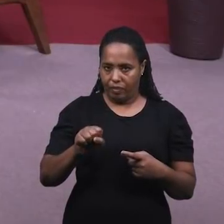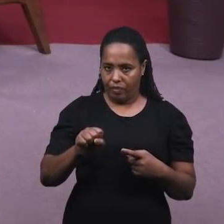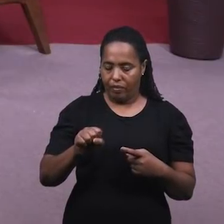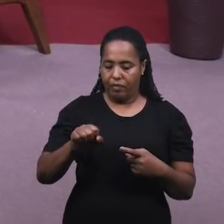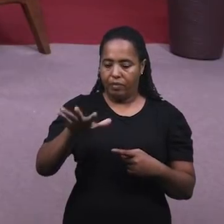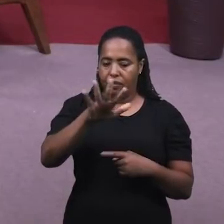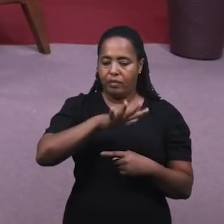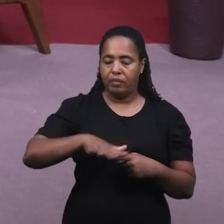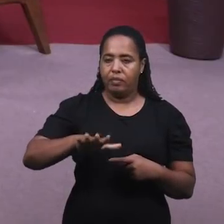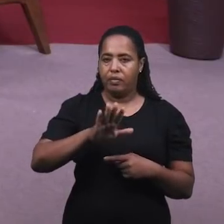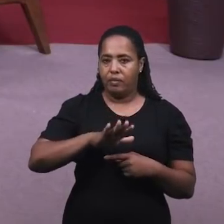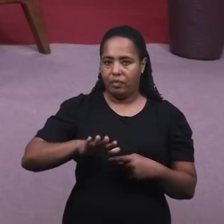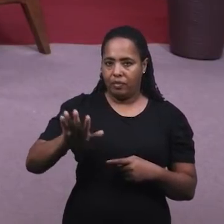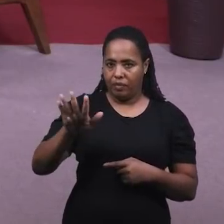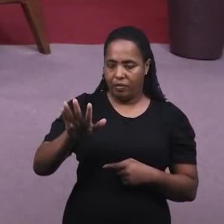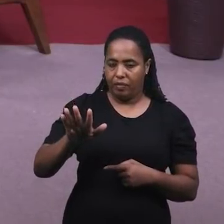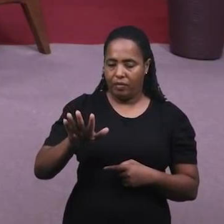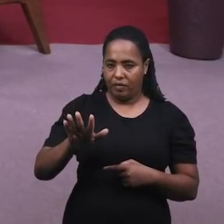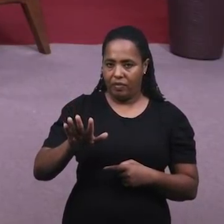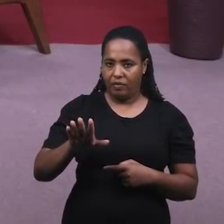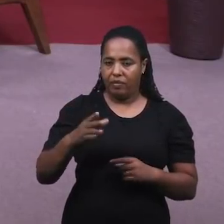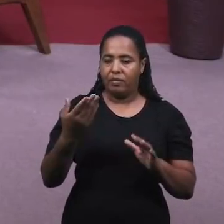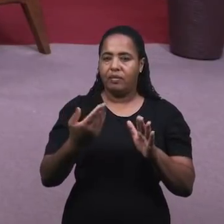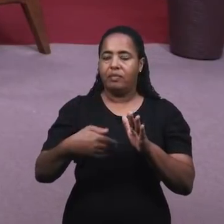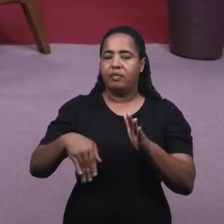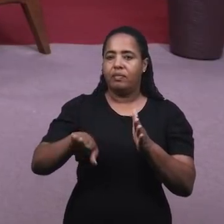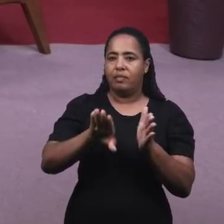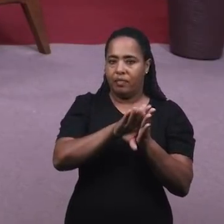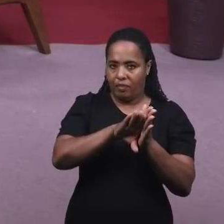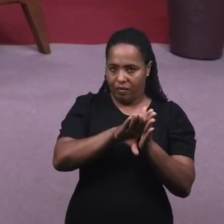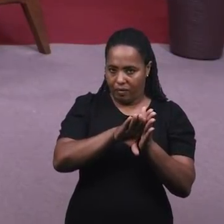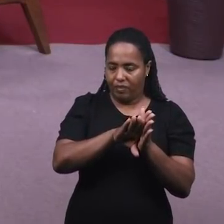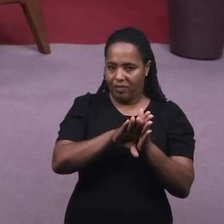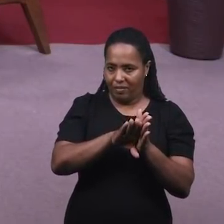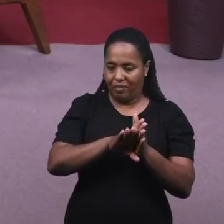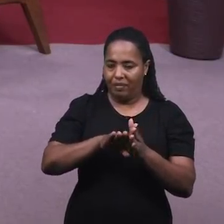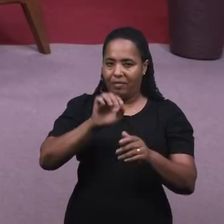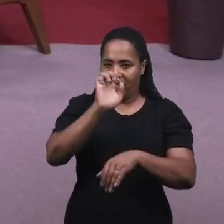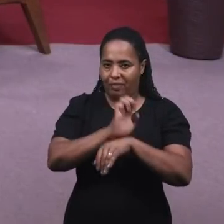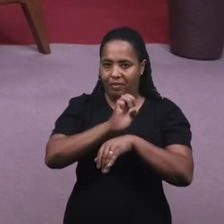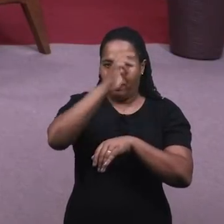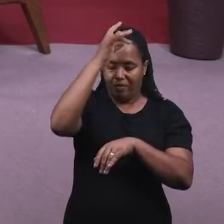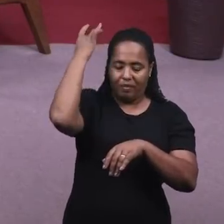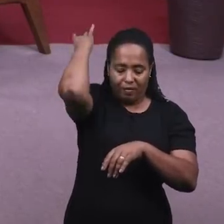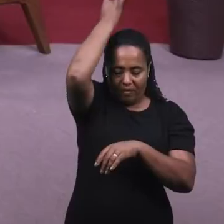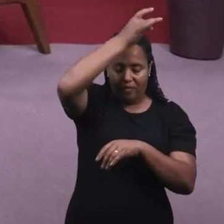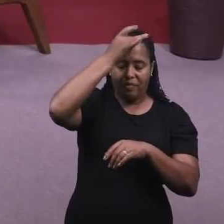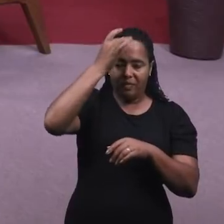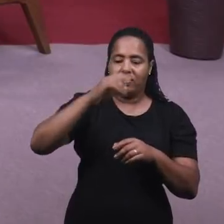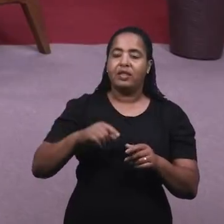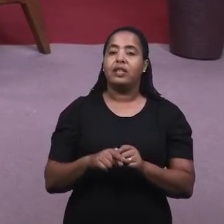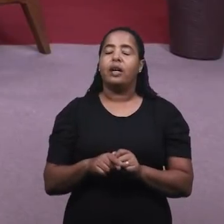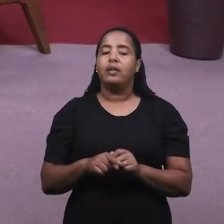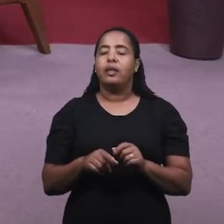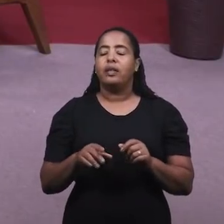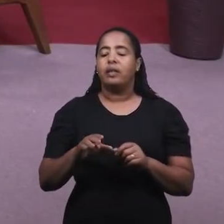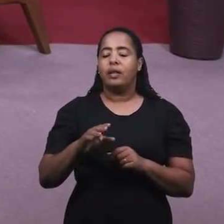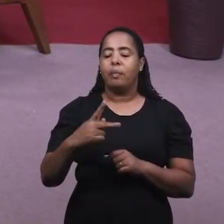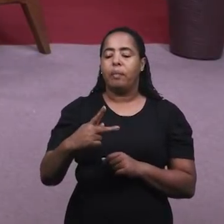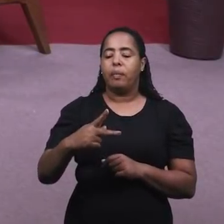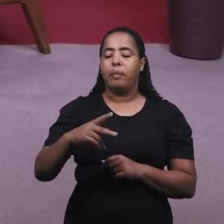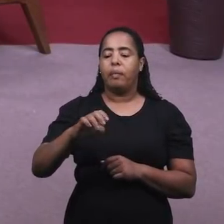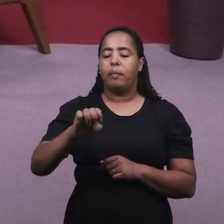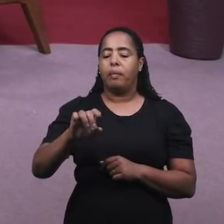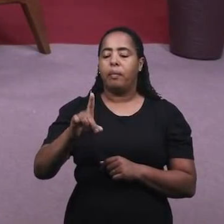é da região de Guriri, ali em São Mateus, no norte do estado do Espírito Santo, e também pelo Pedro Ribeiro, de Belo Horizonte, Minas